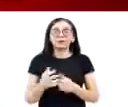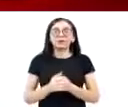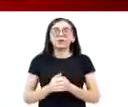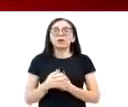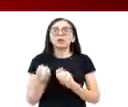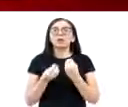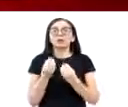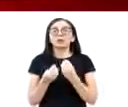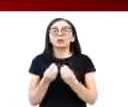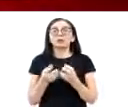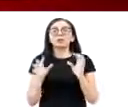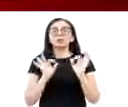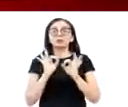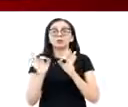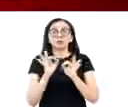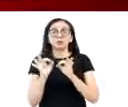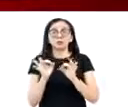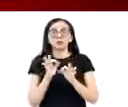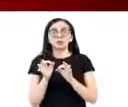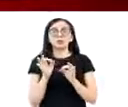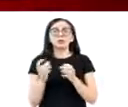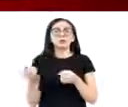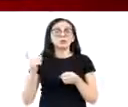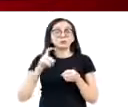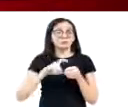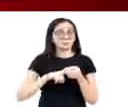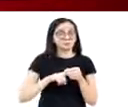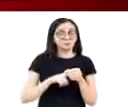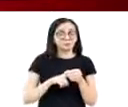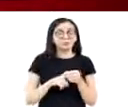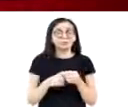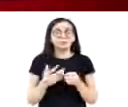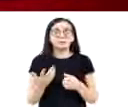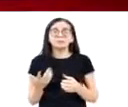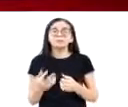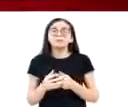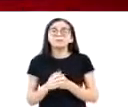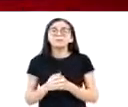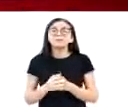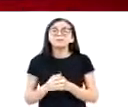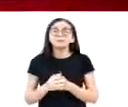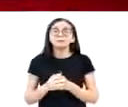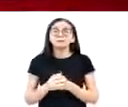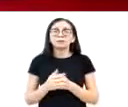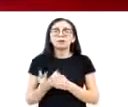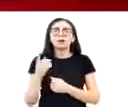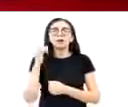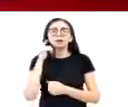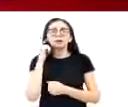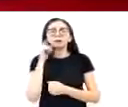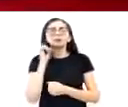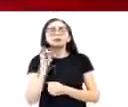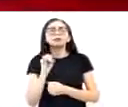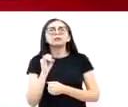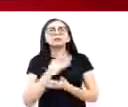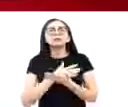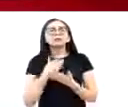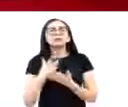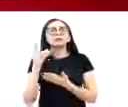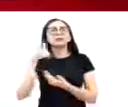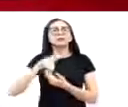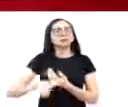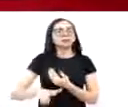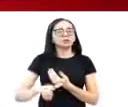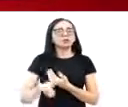estruturar esse retorno. Tem a ver esse ataque diretivo de que vamos retornar num momento que